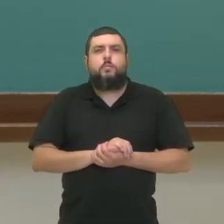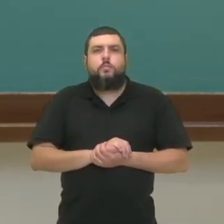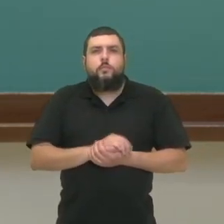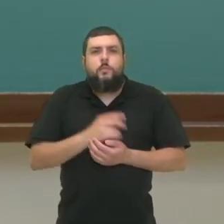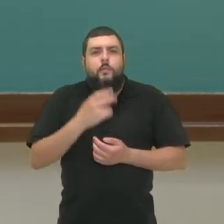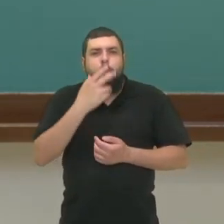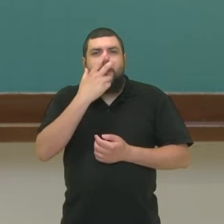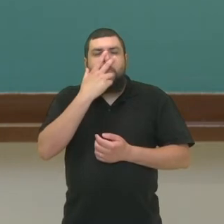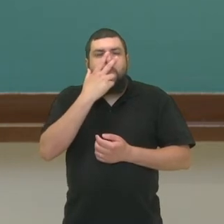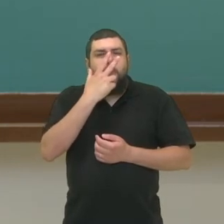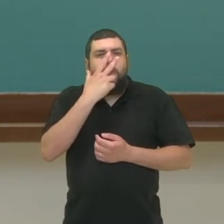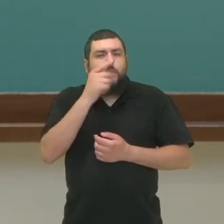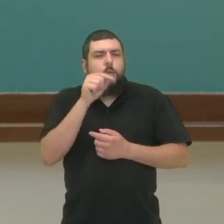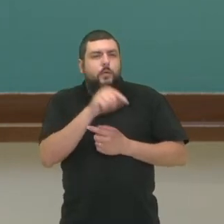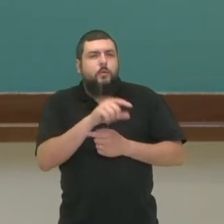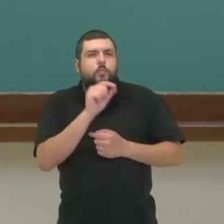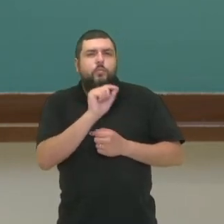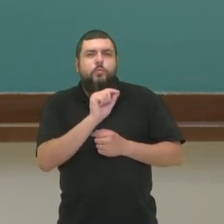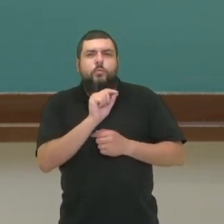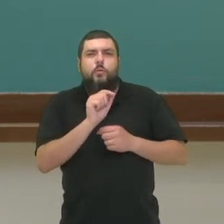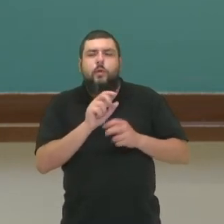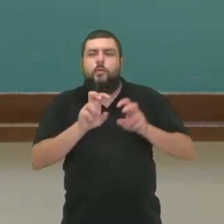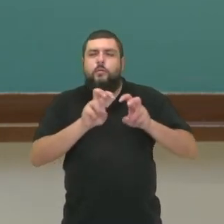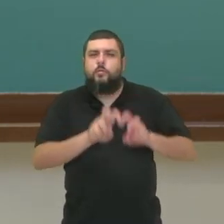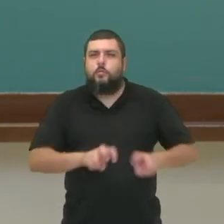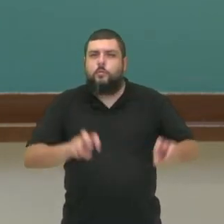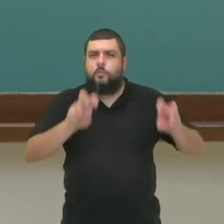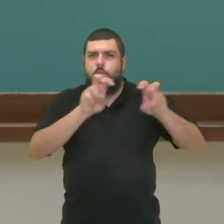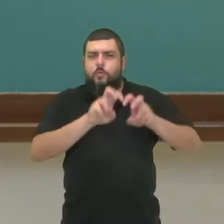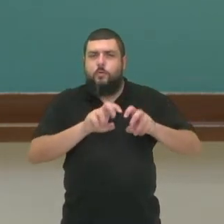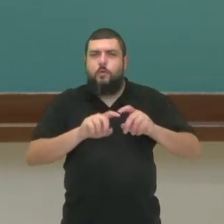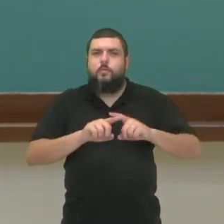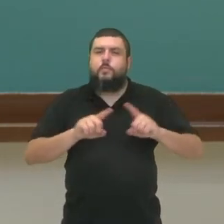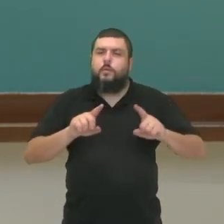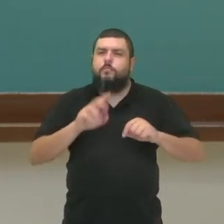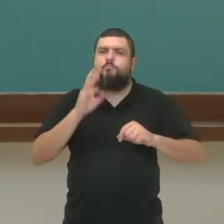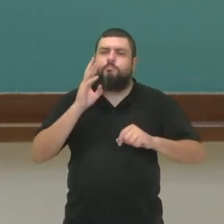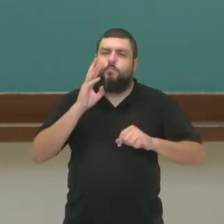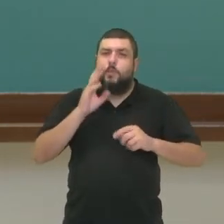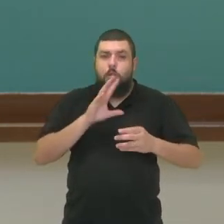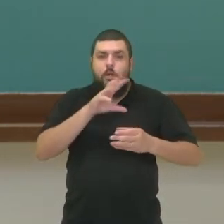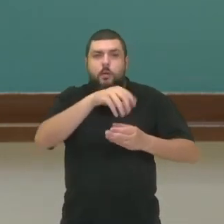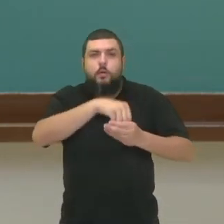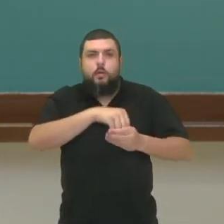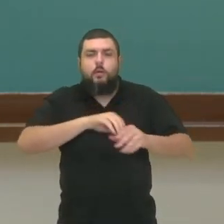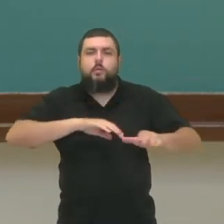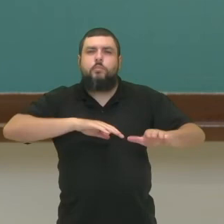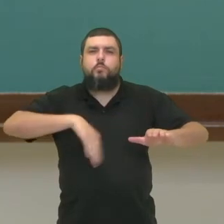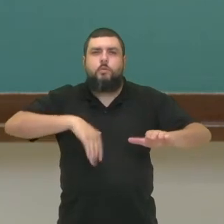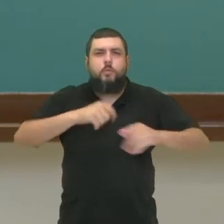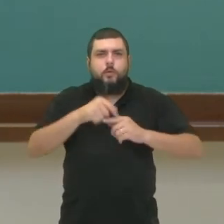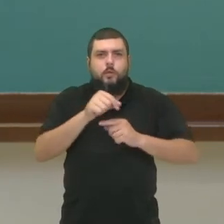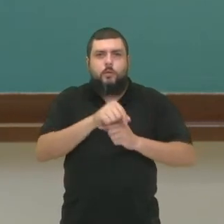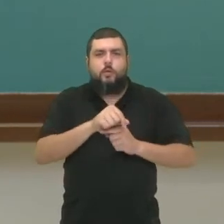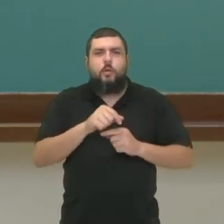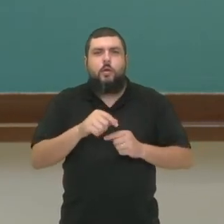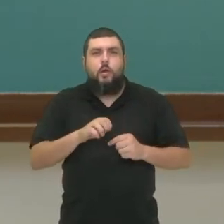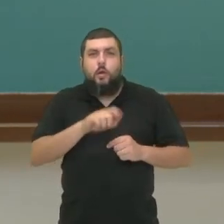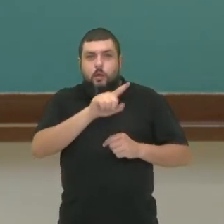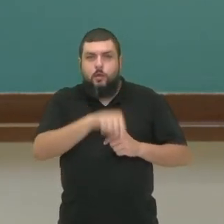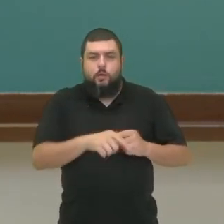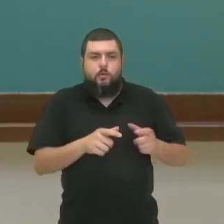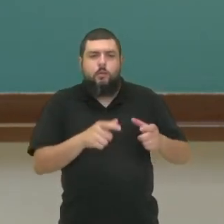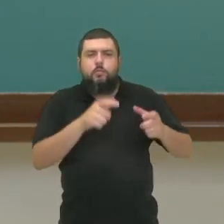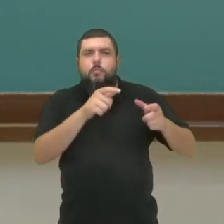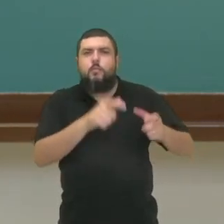conceito, seria uma espécie de shopping, mas muito mais bacana, porque eles tinham piscinas, espaços, né, chamados de termais,